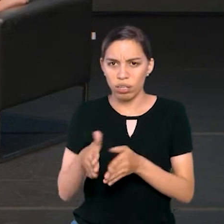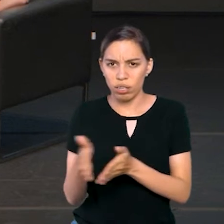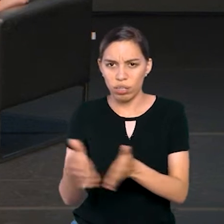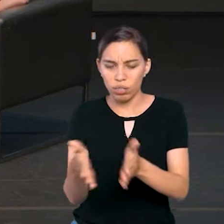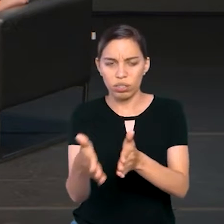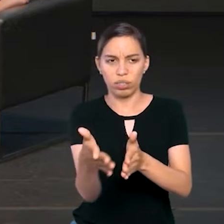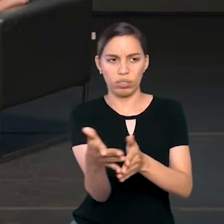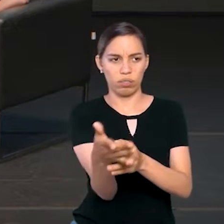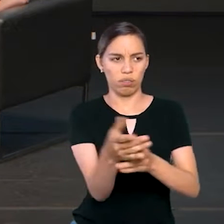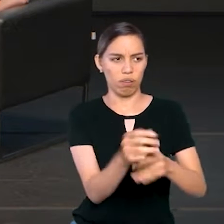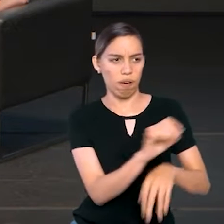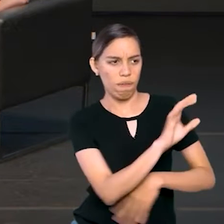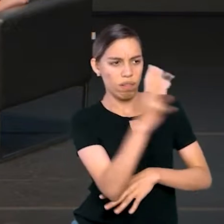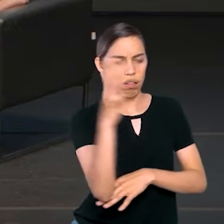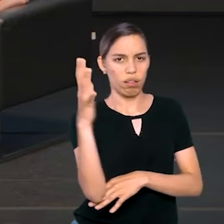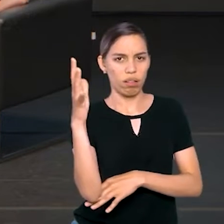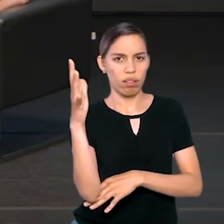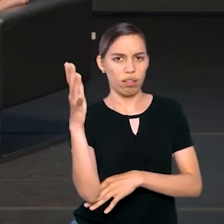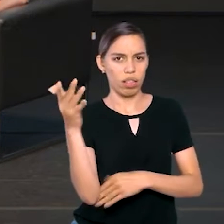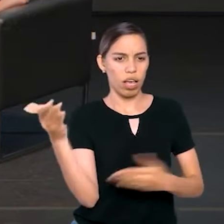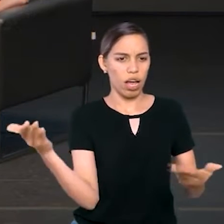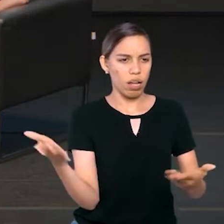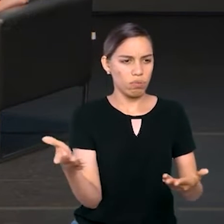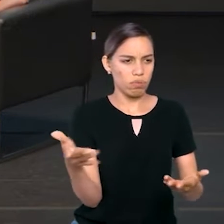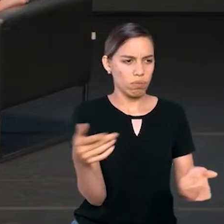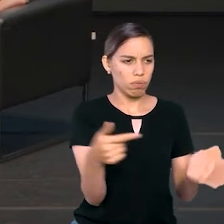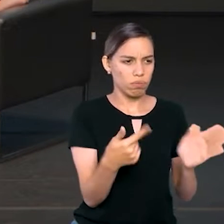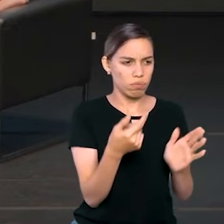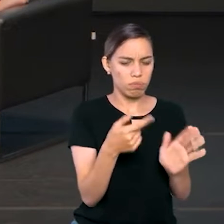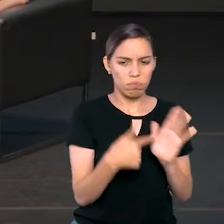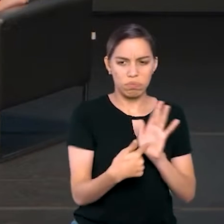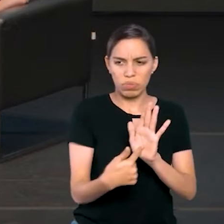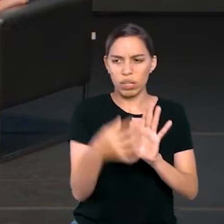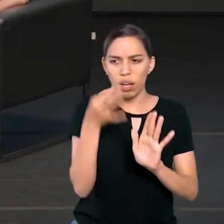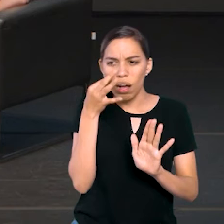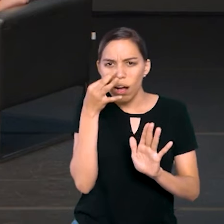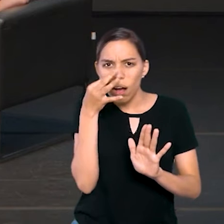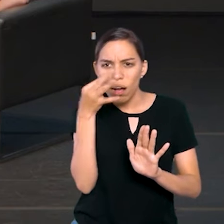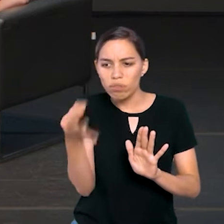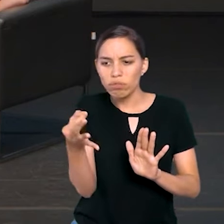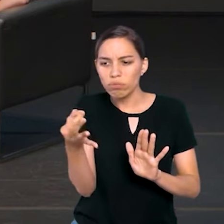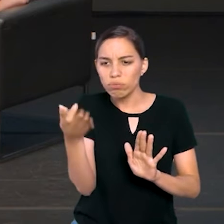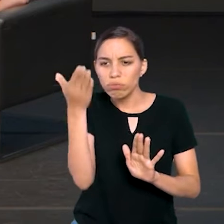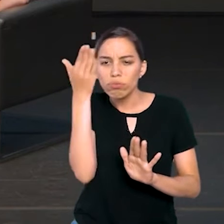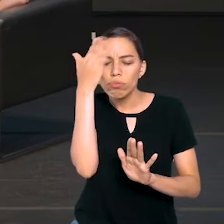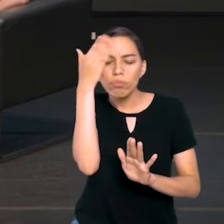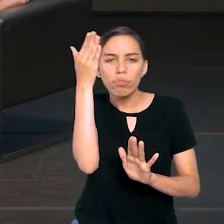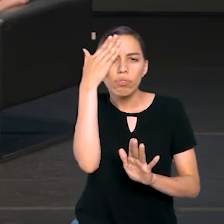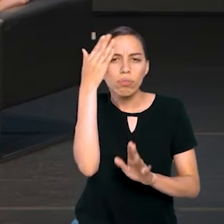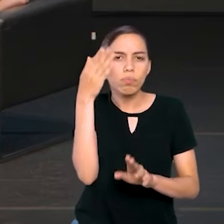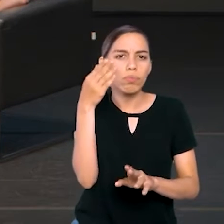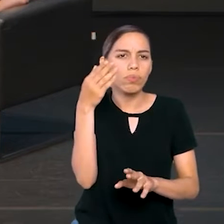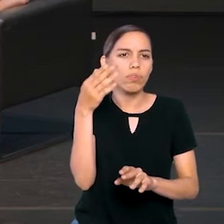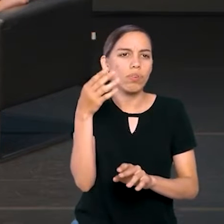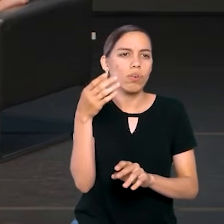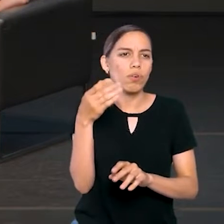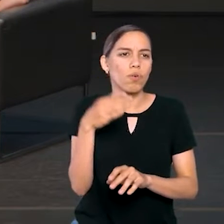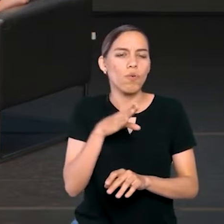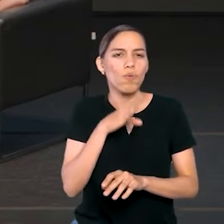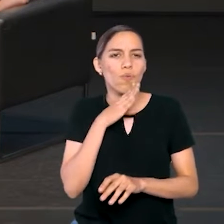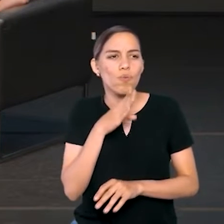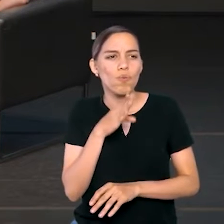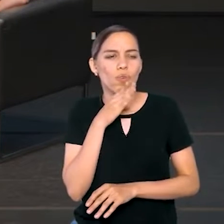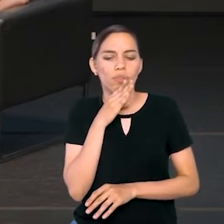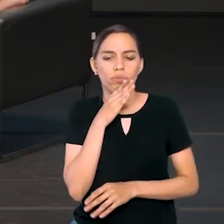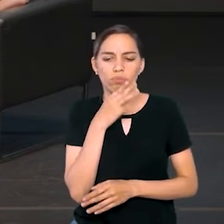agora o canhão para o lado disso que seria saber, um conhecimento, práticas,